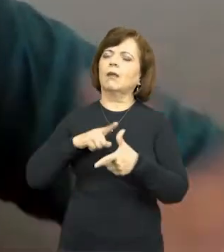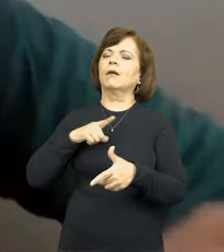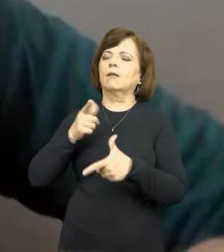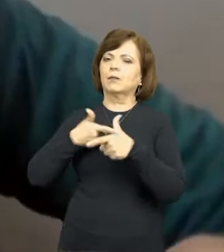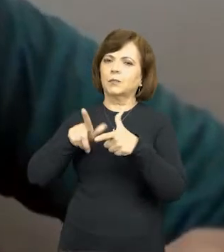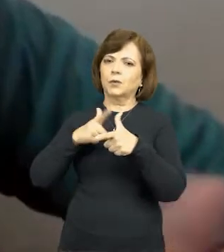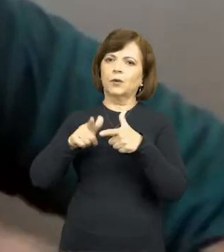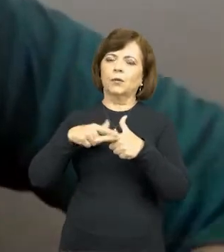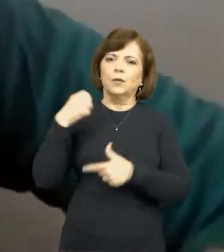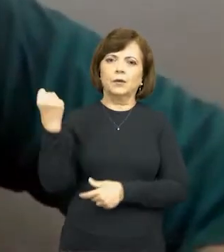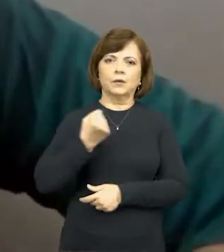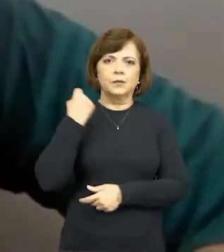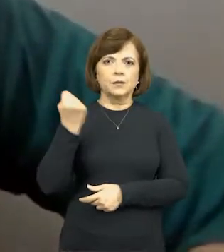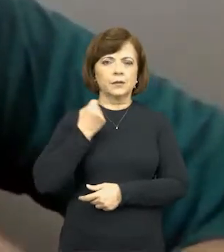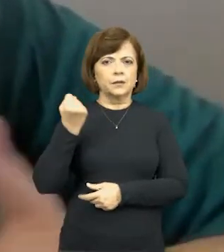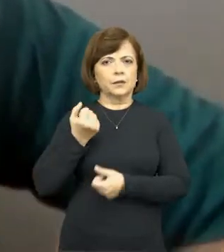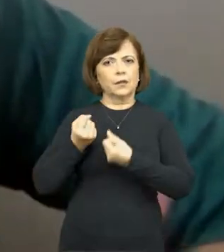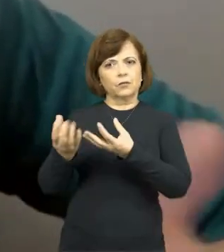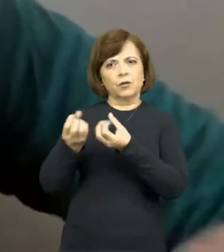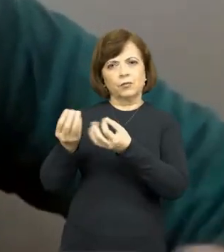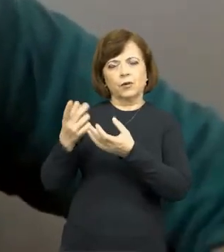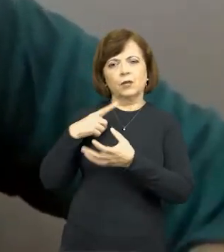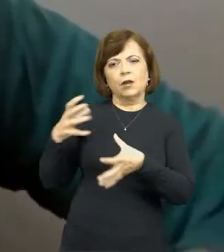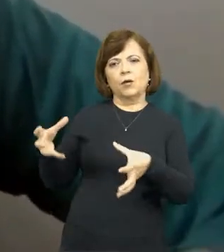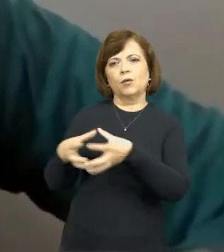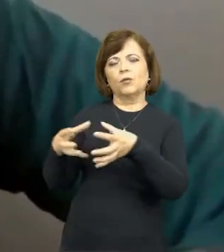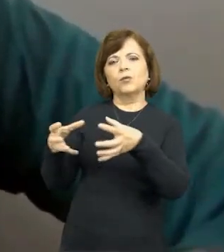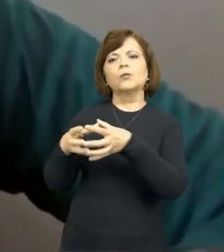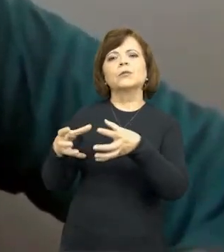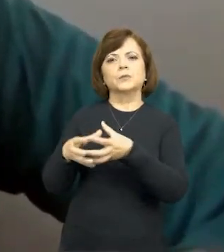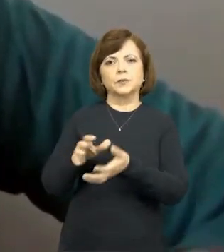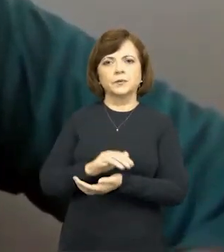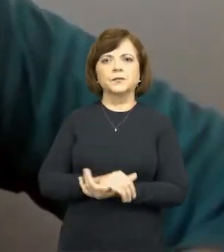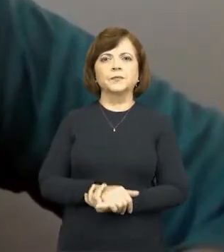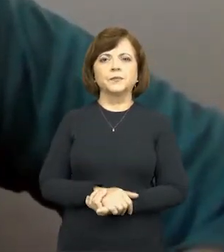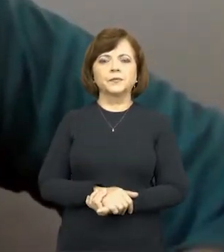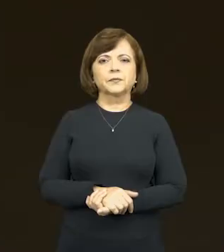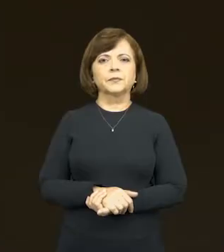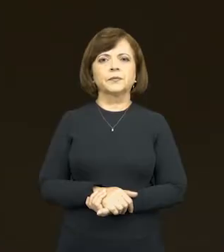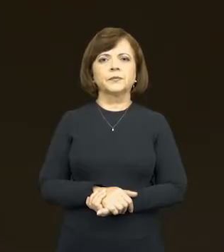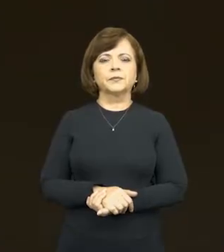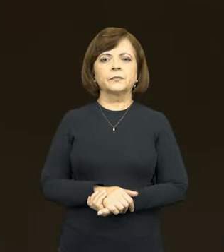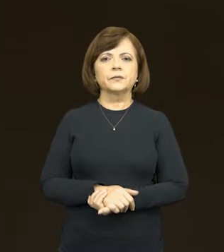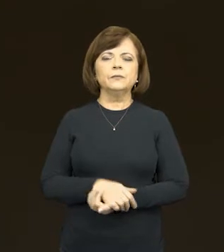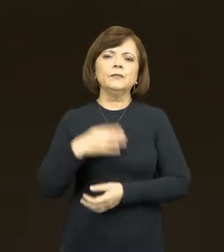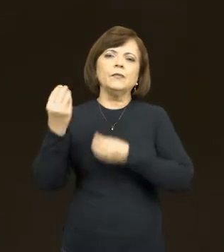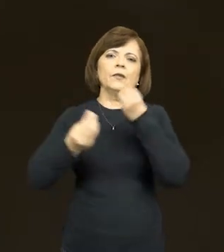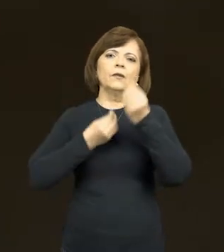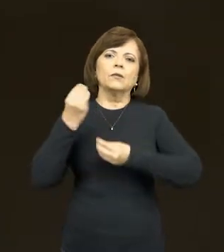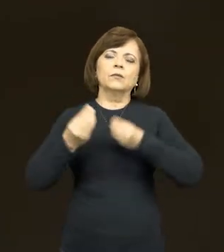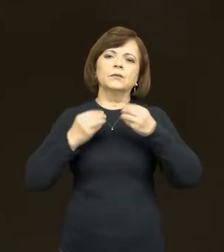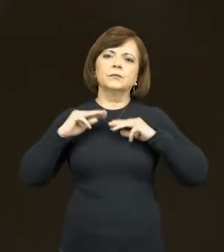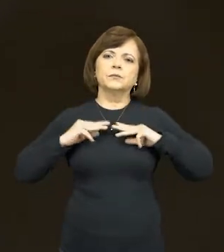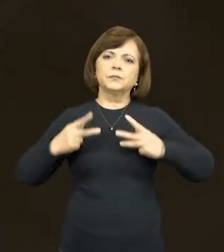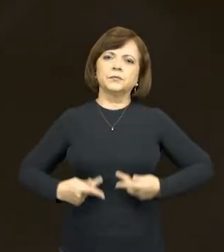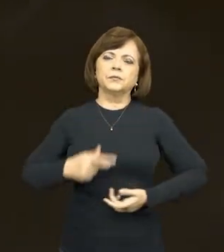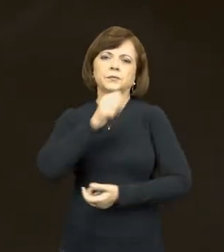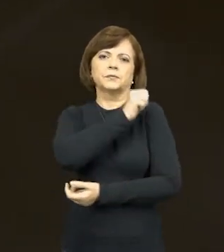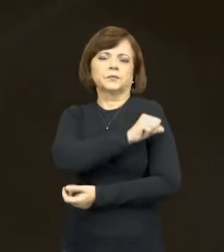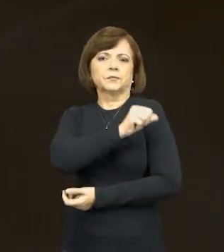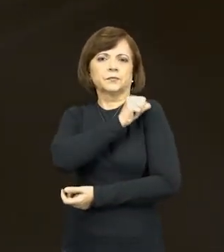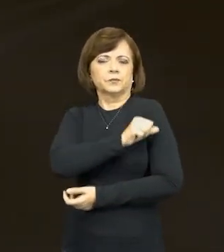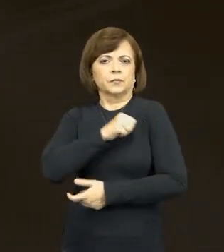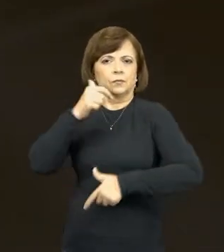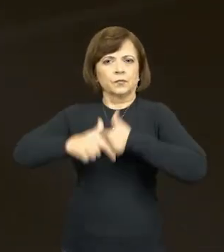está fornecendo como deveria e está atingindo assim a coletividade de consumidores. Como o MPRJ atua nessa questão